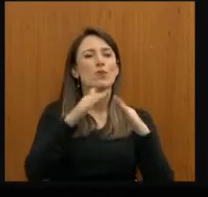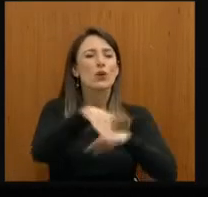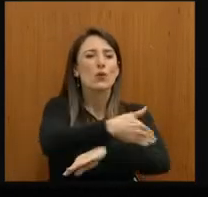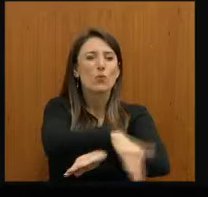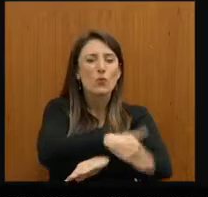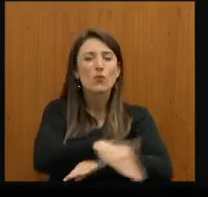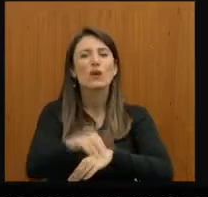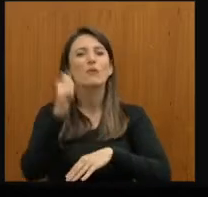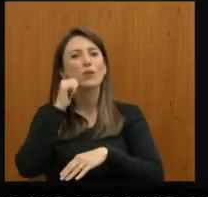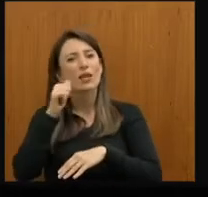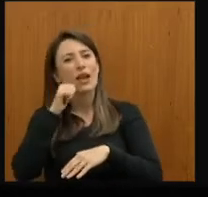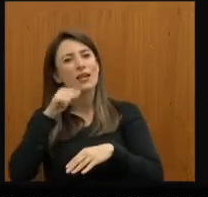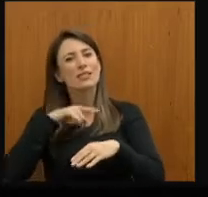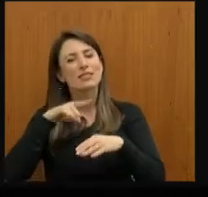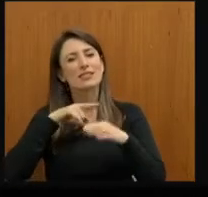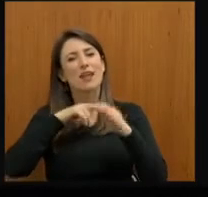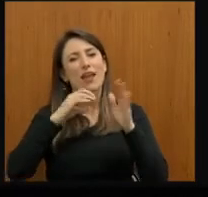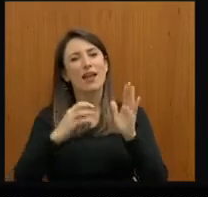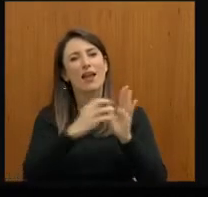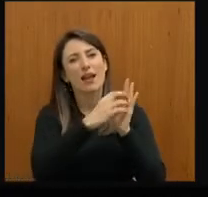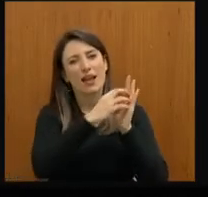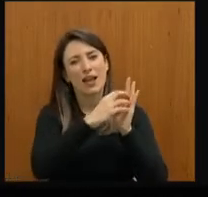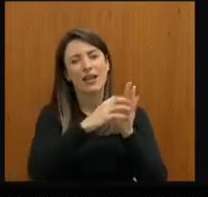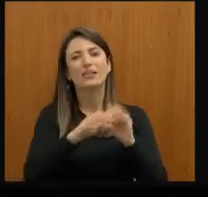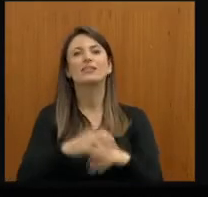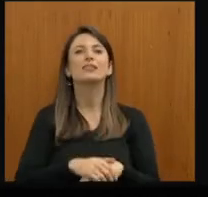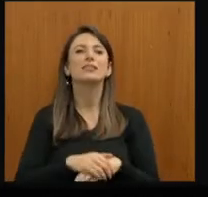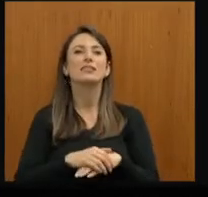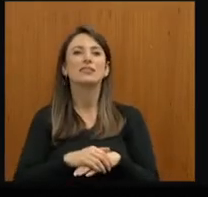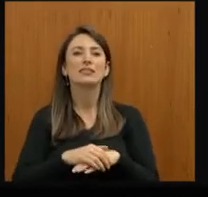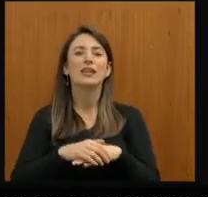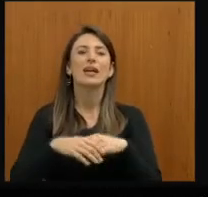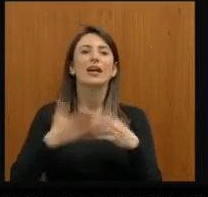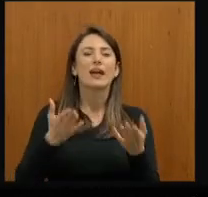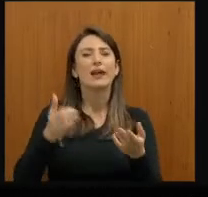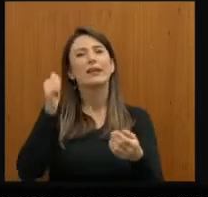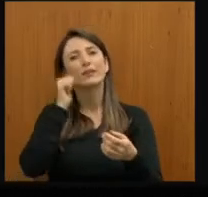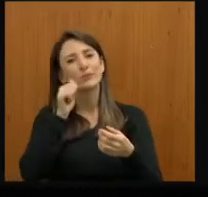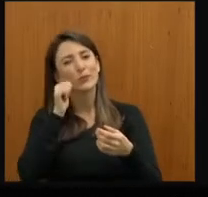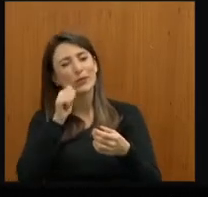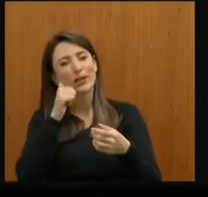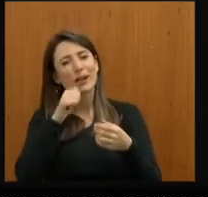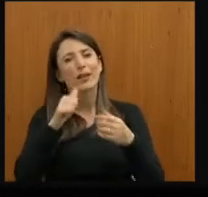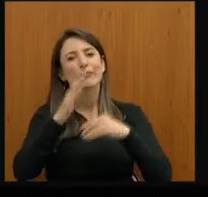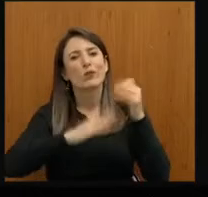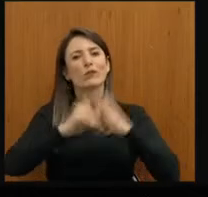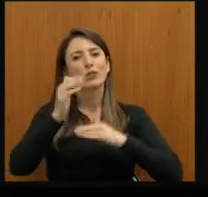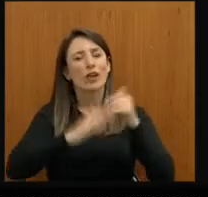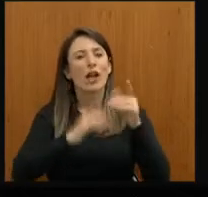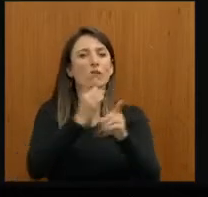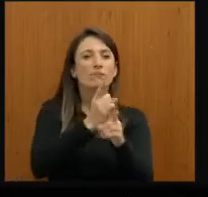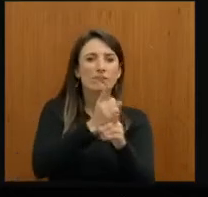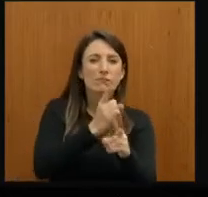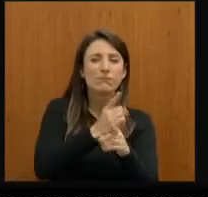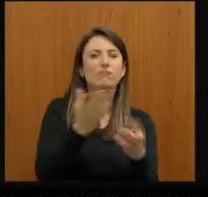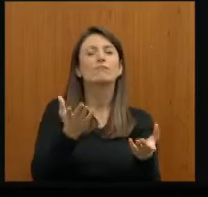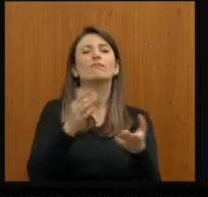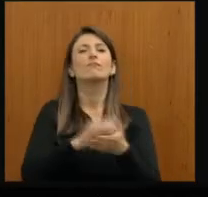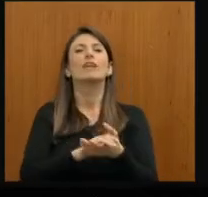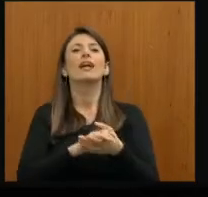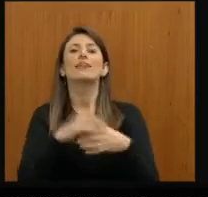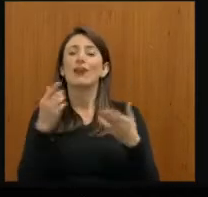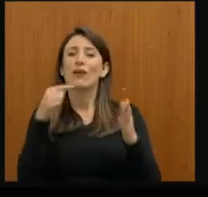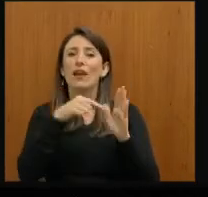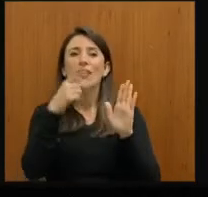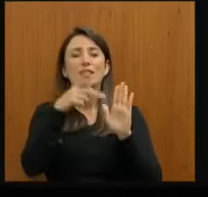uso do medicamento mulheres privadas de liberdade trabalhadores do sexo isso pode dar a portaria o